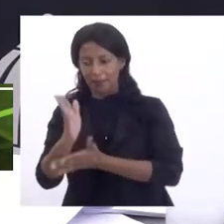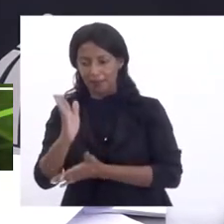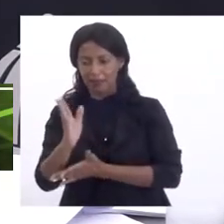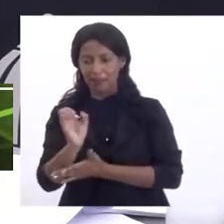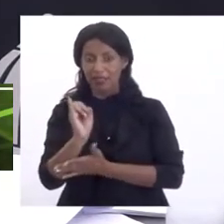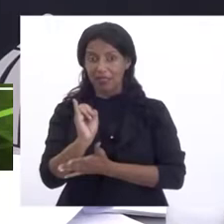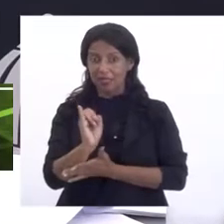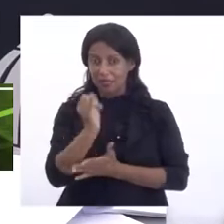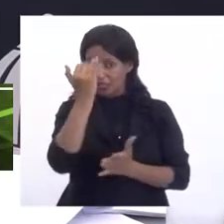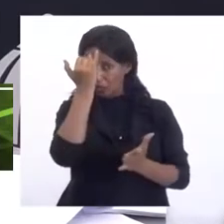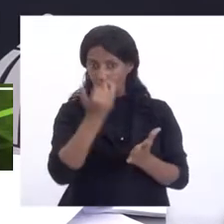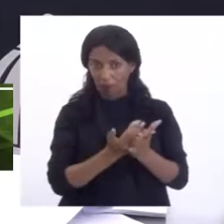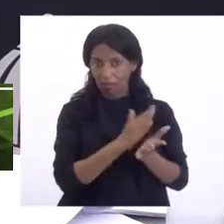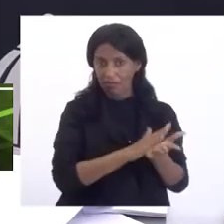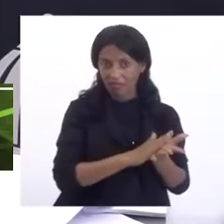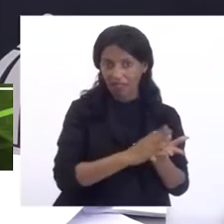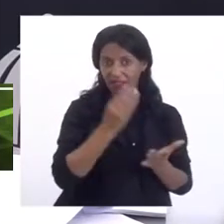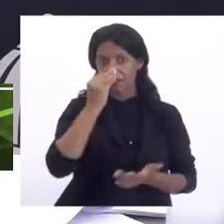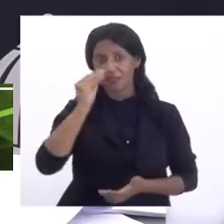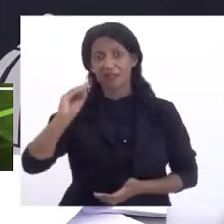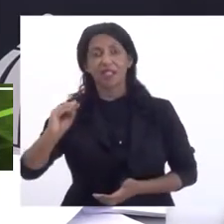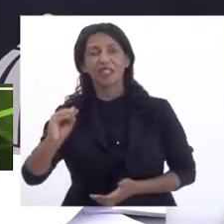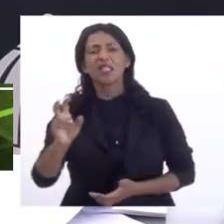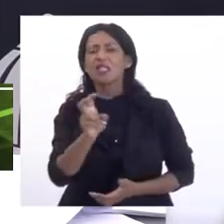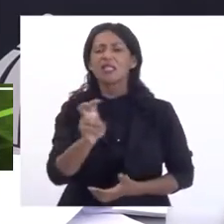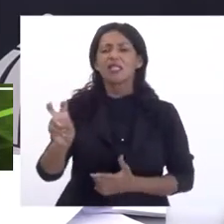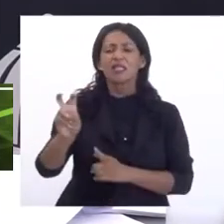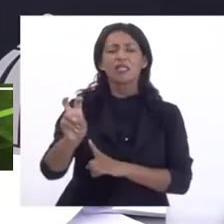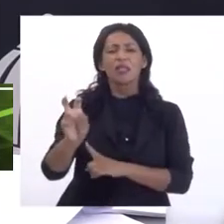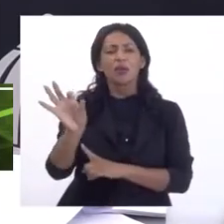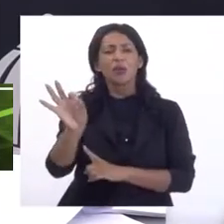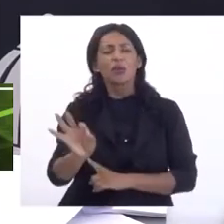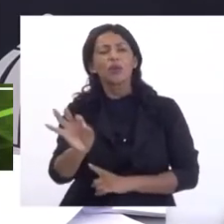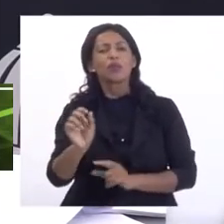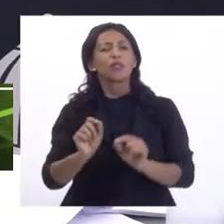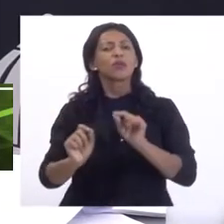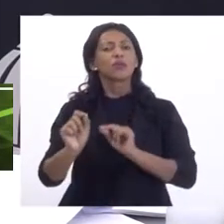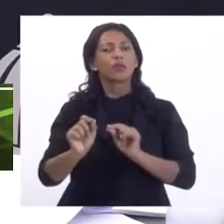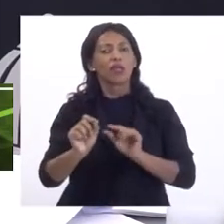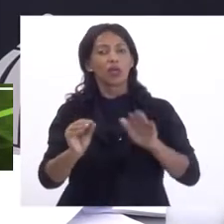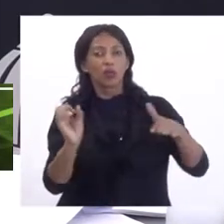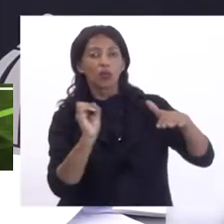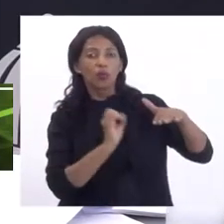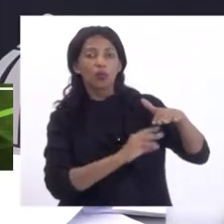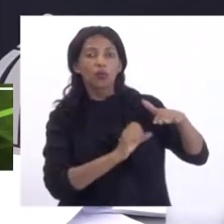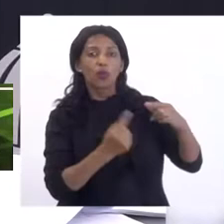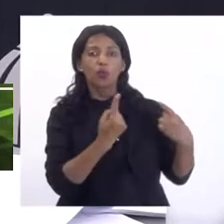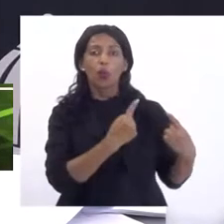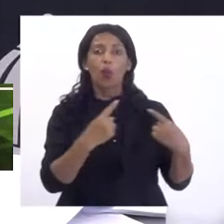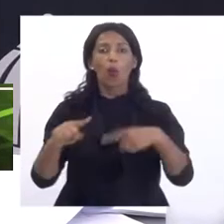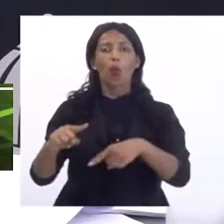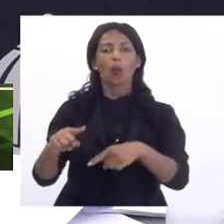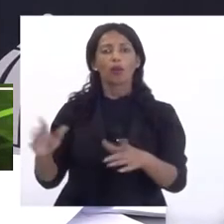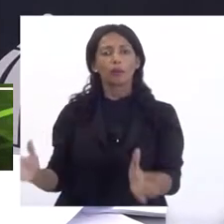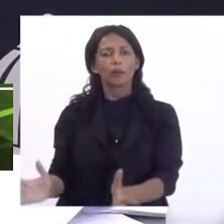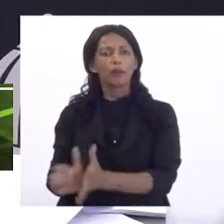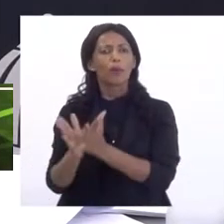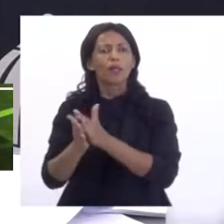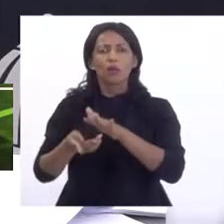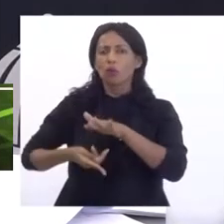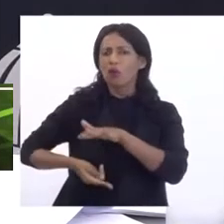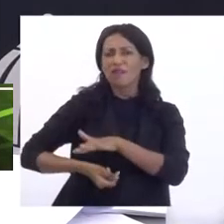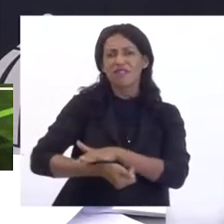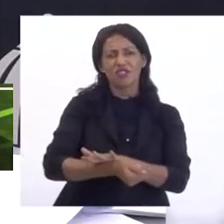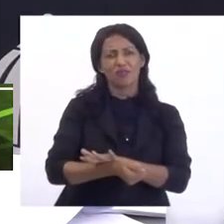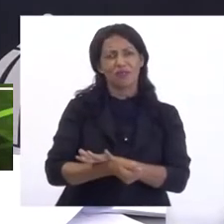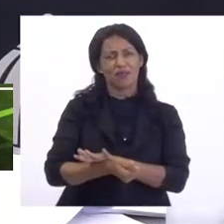são rejeitadas. E 5% de quê? Do Fundo Estadual de Combate à Pobreza. E não é investimento significativo.